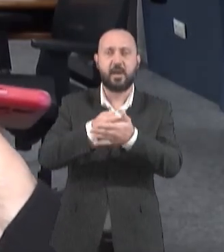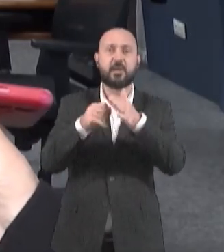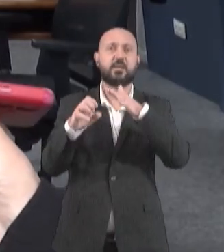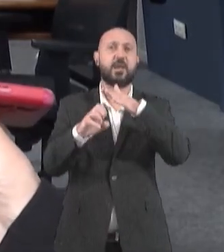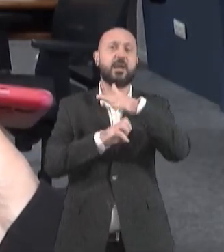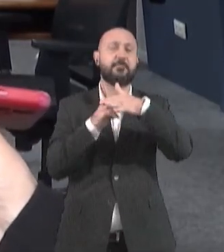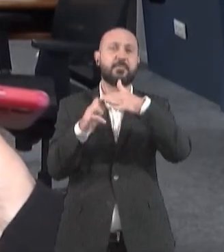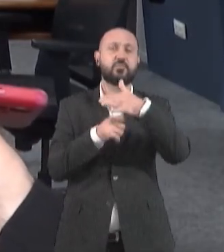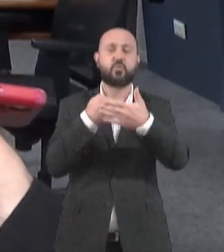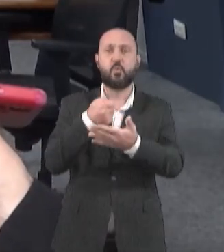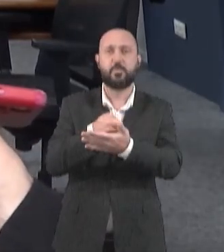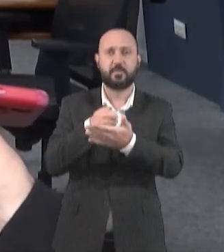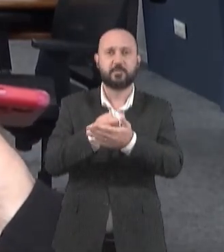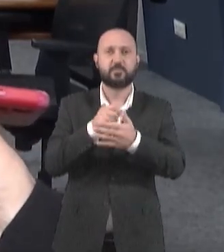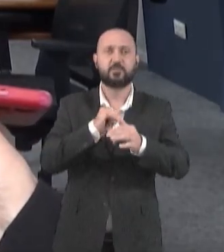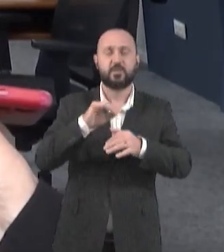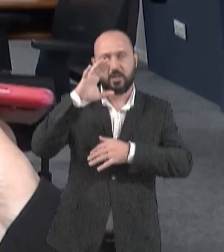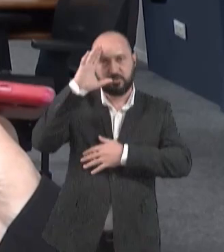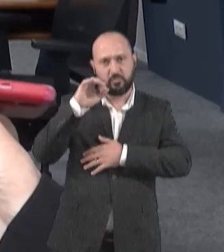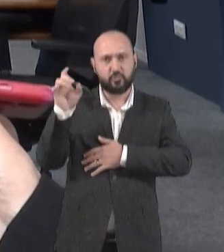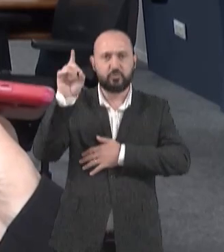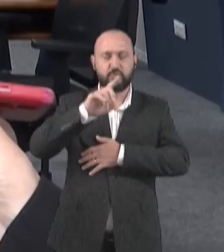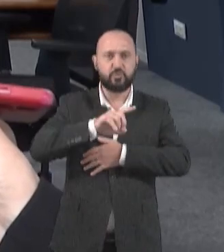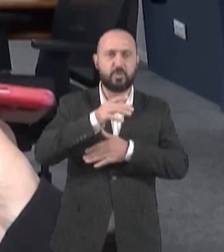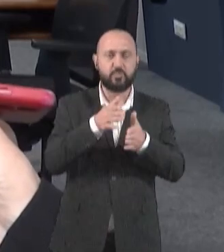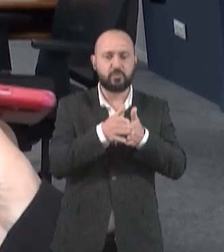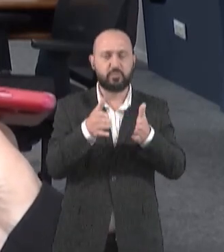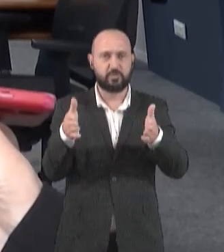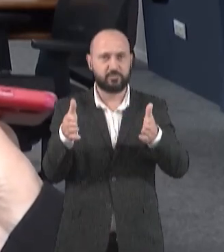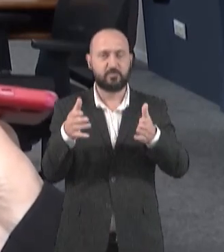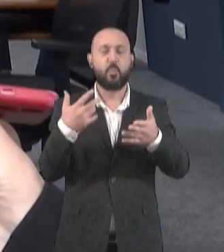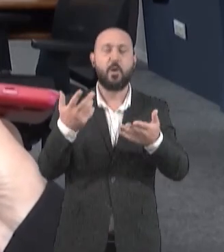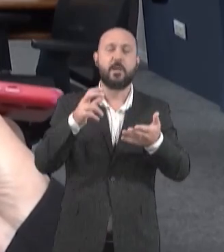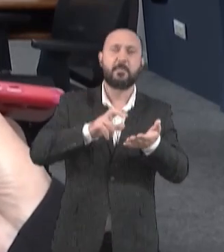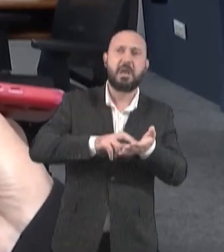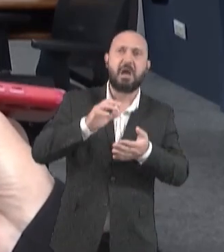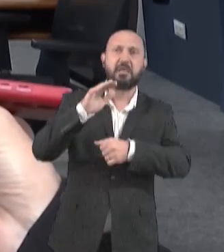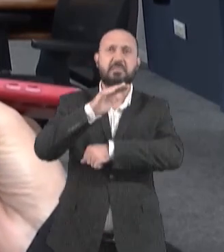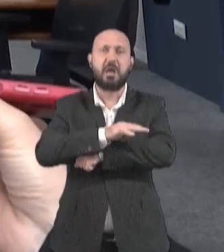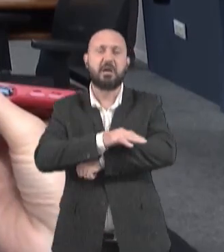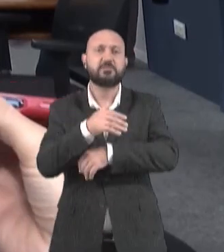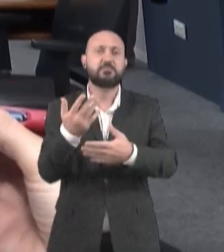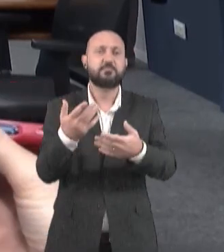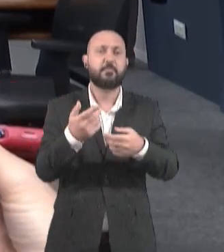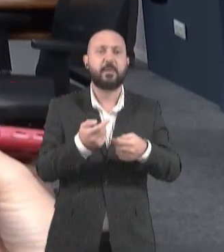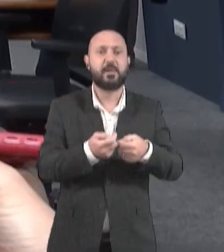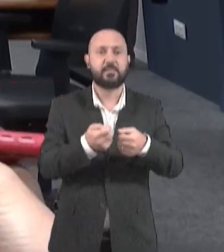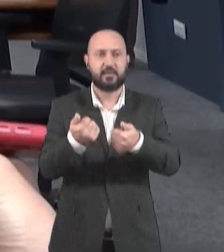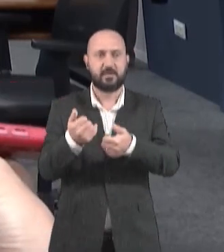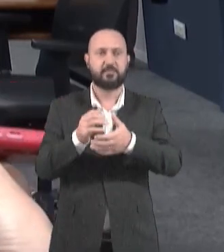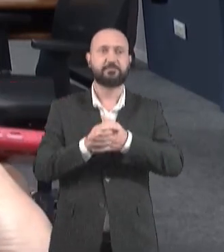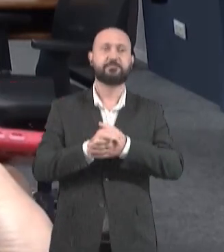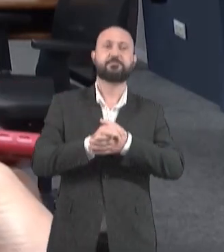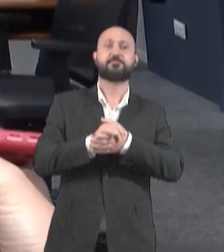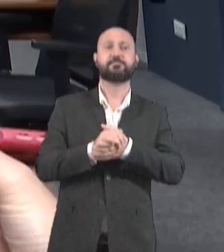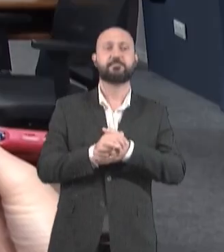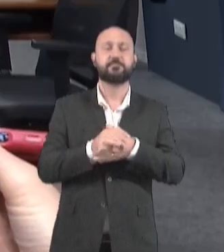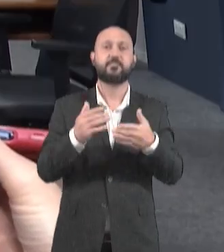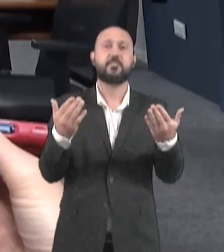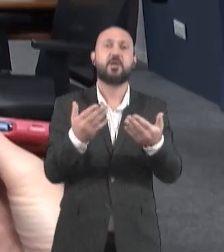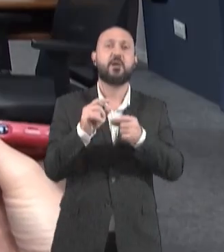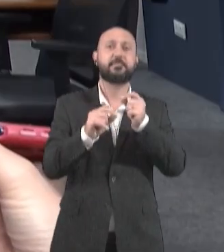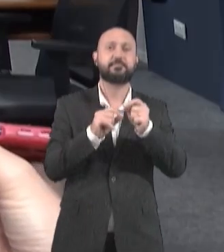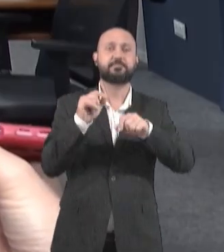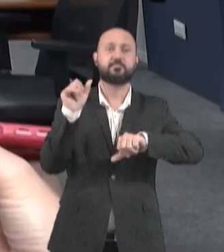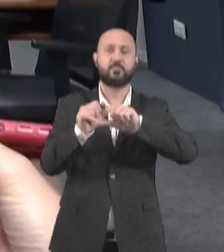as empresas tinham a obrigação de definir o dia e o período, né? Se é de manhã ou à tarde, para entregar um produto que você comprou. E